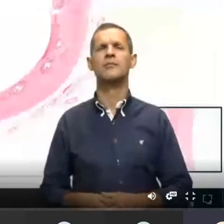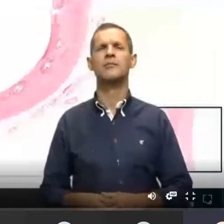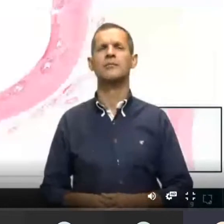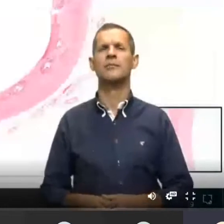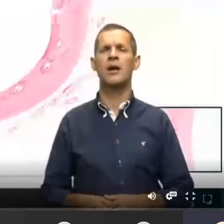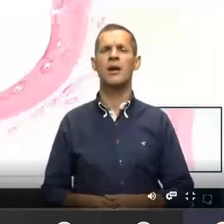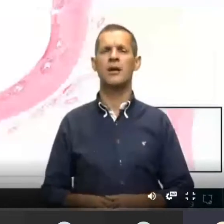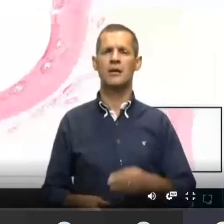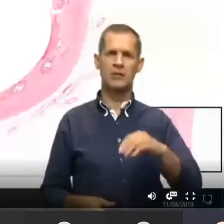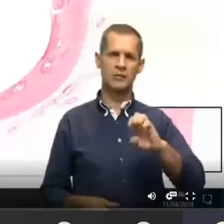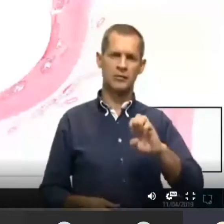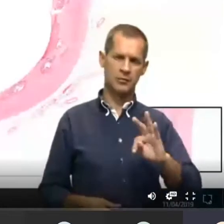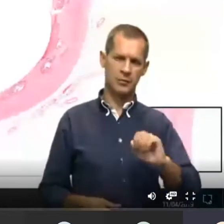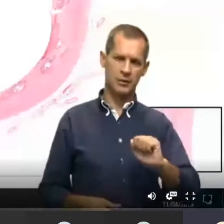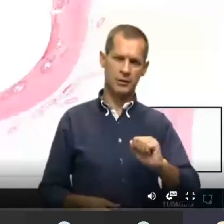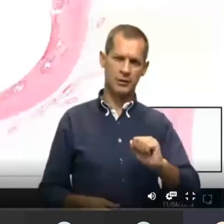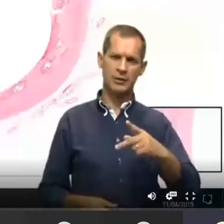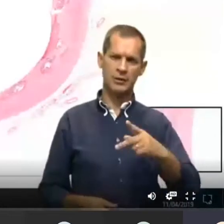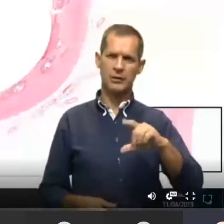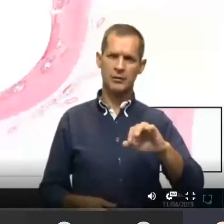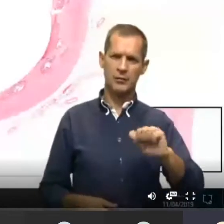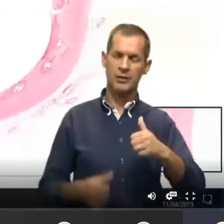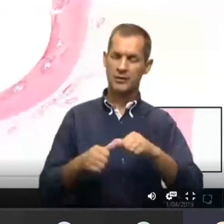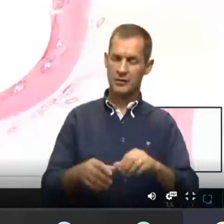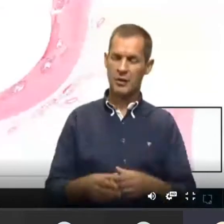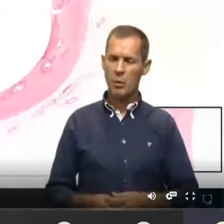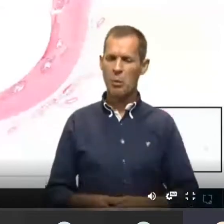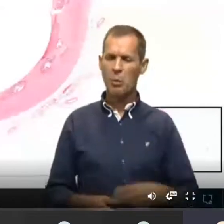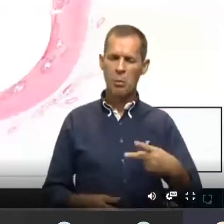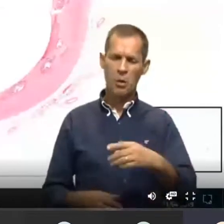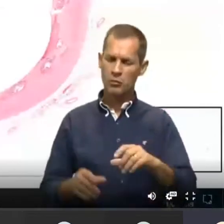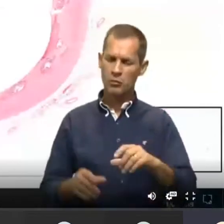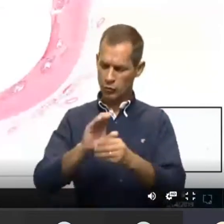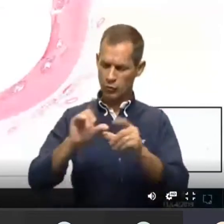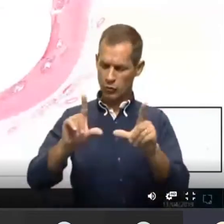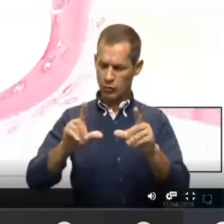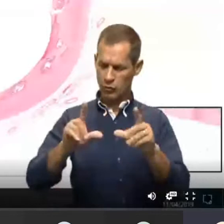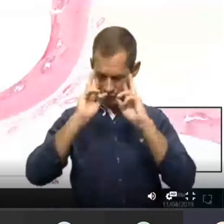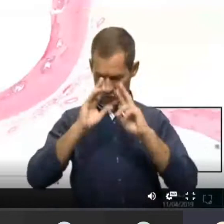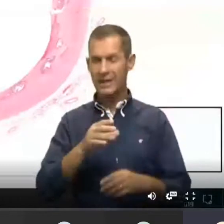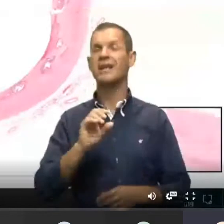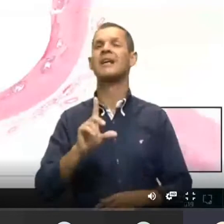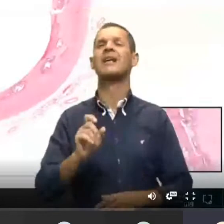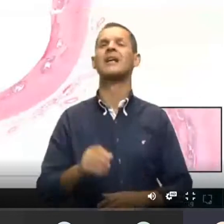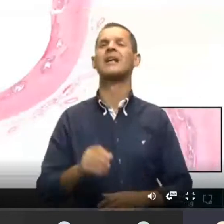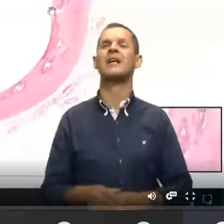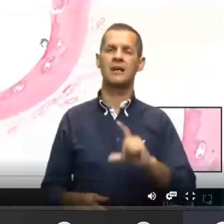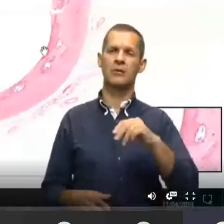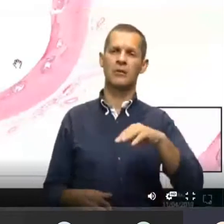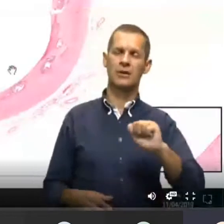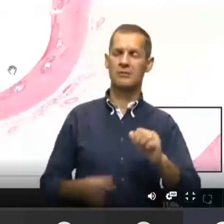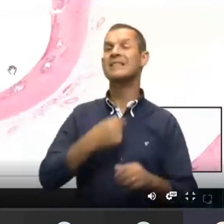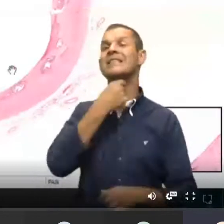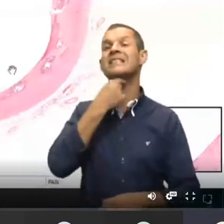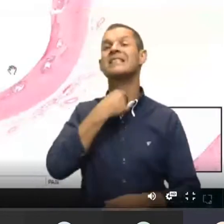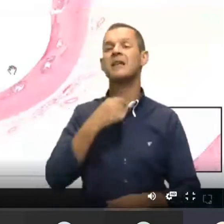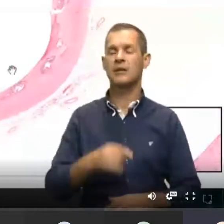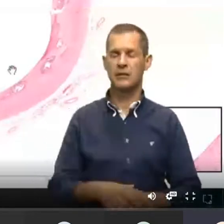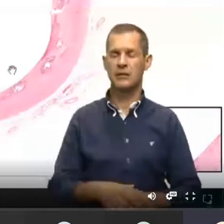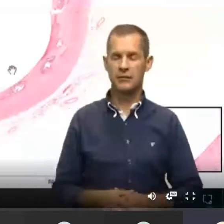a de metaplasia. Então, logo nesse menor aumento, a gente já consegue ver que é uma lâmina de traqueia,